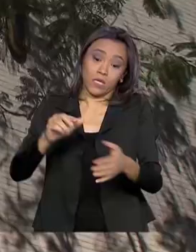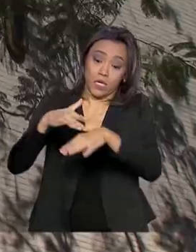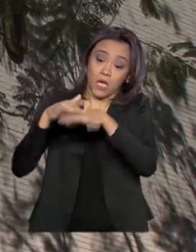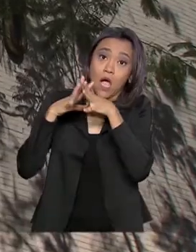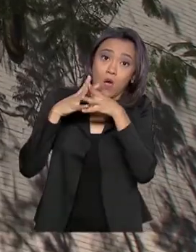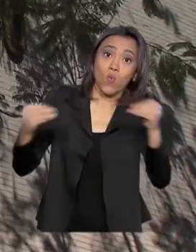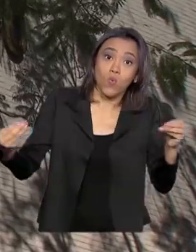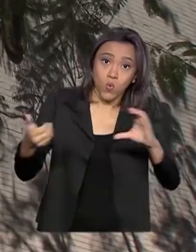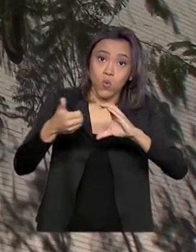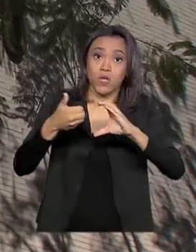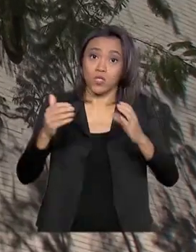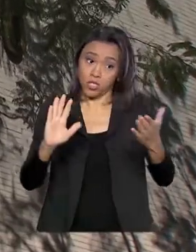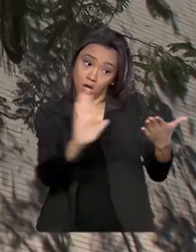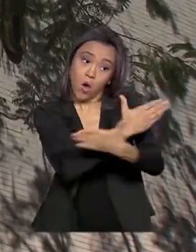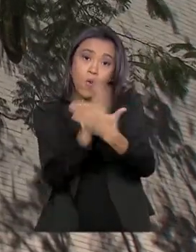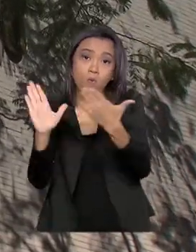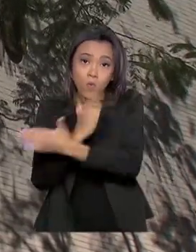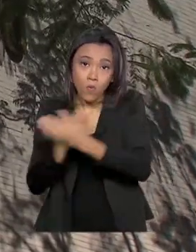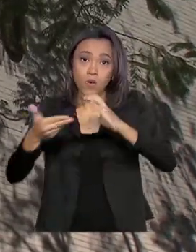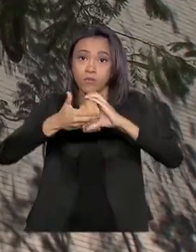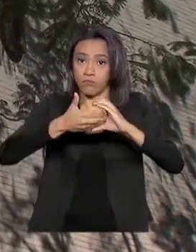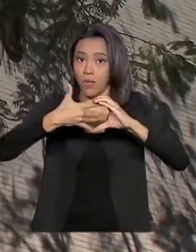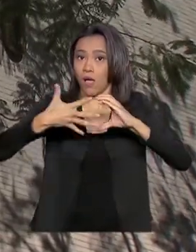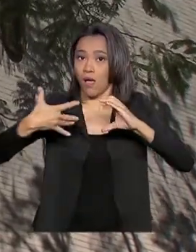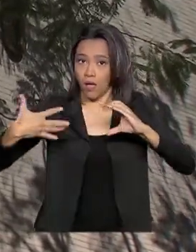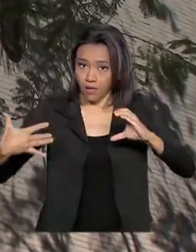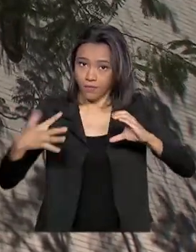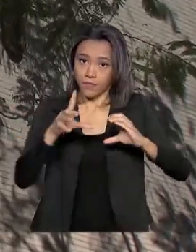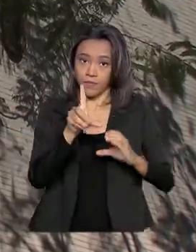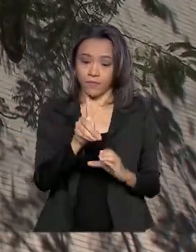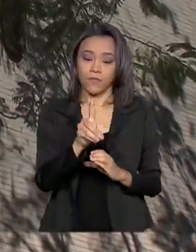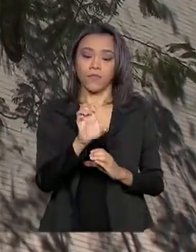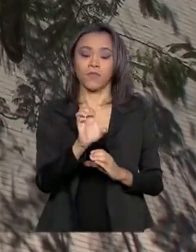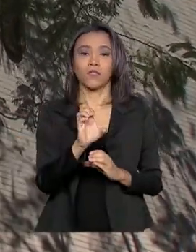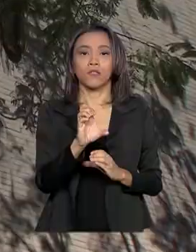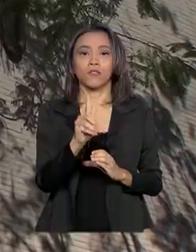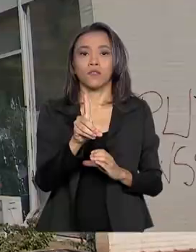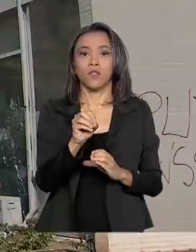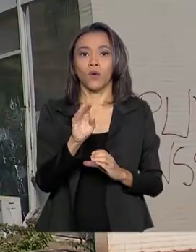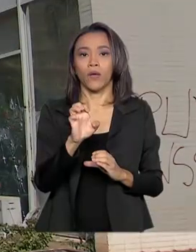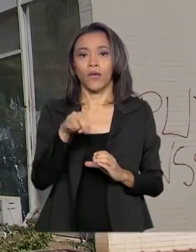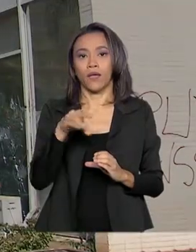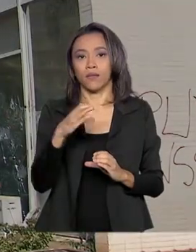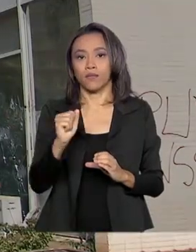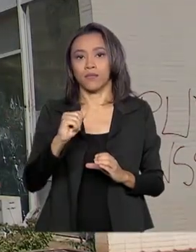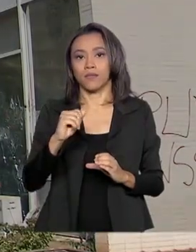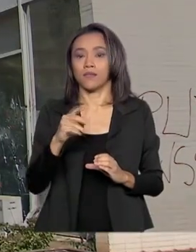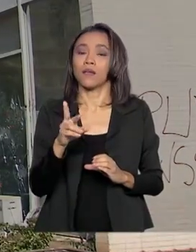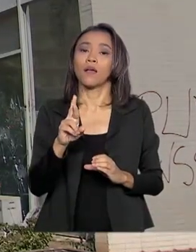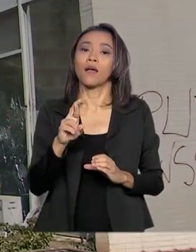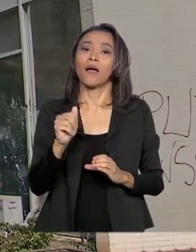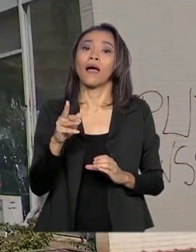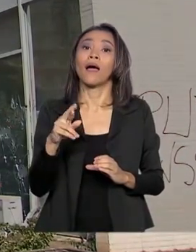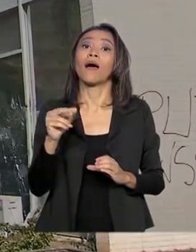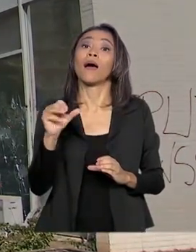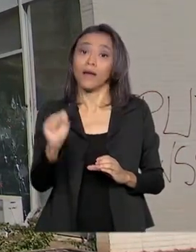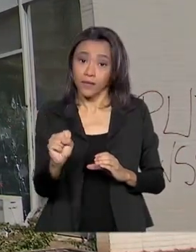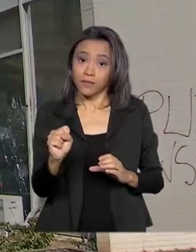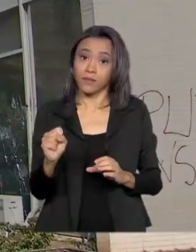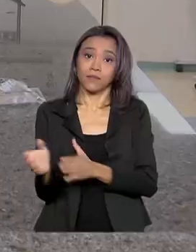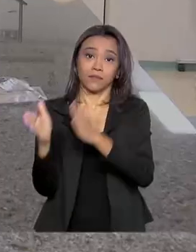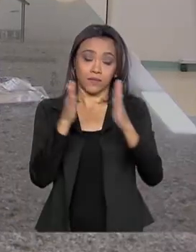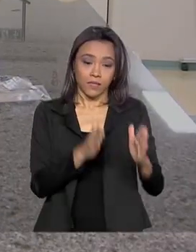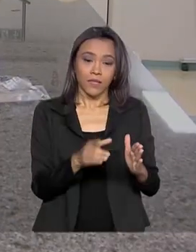raras. O Ministério da Saúde informou que investe cada vez mais na assistência a essas doenças, como fibrose cítica e esclerose